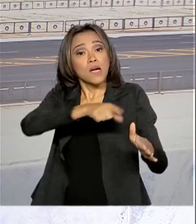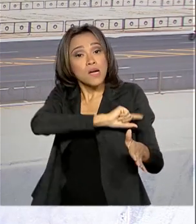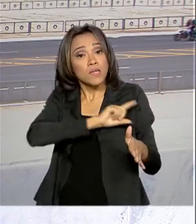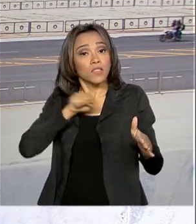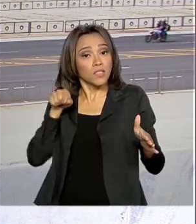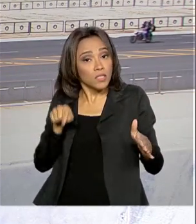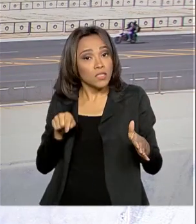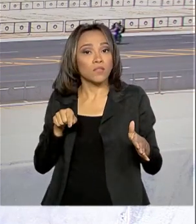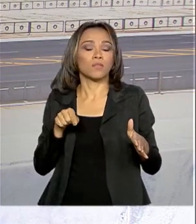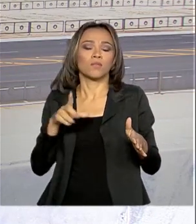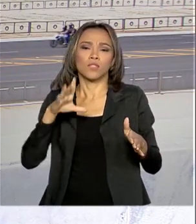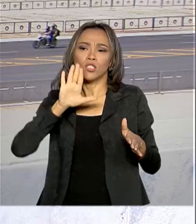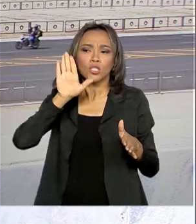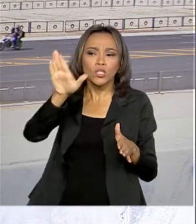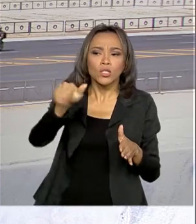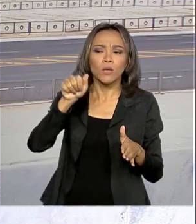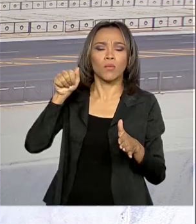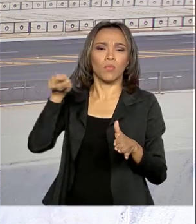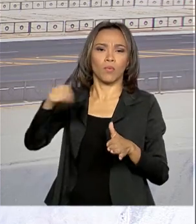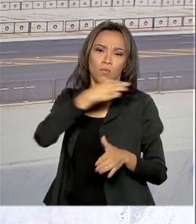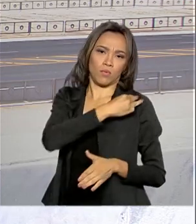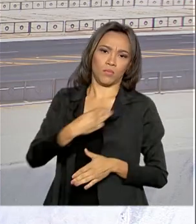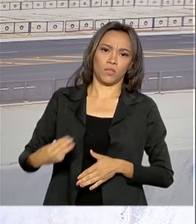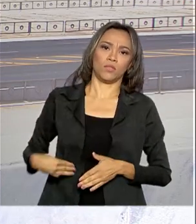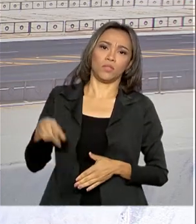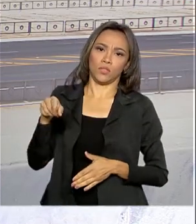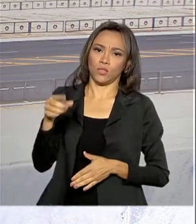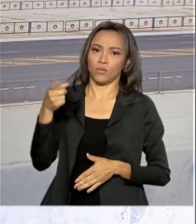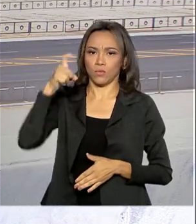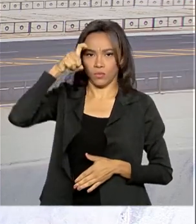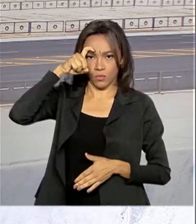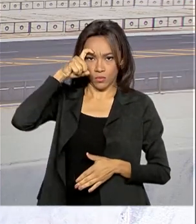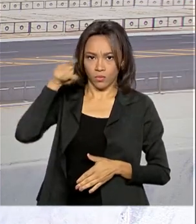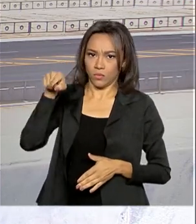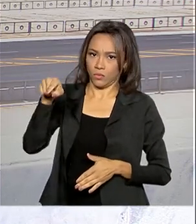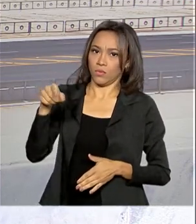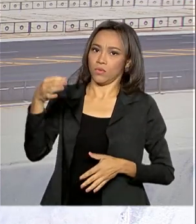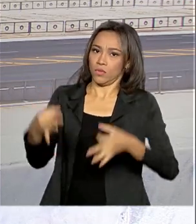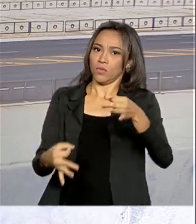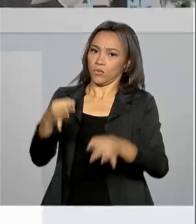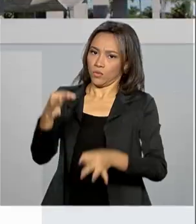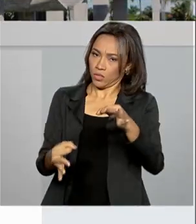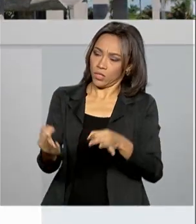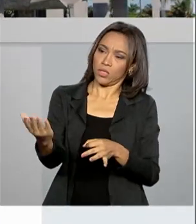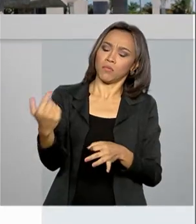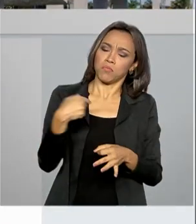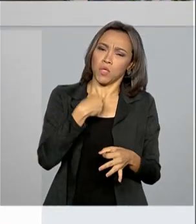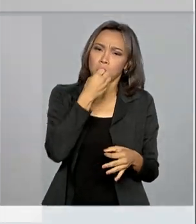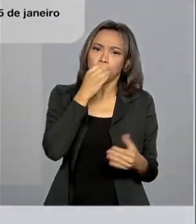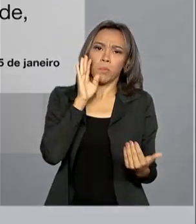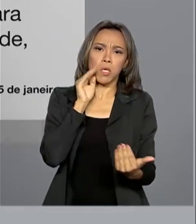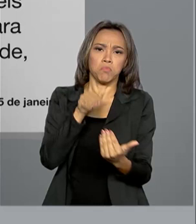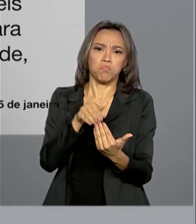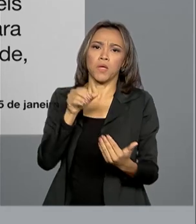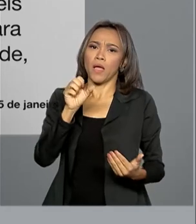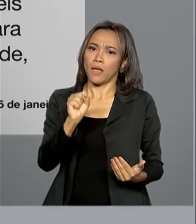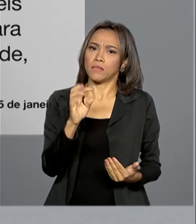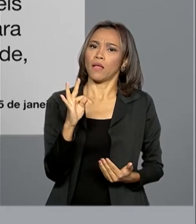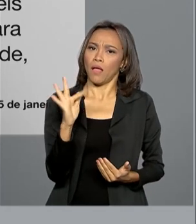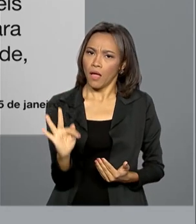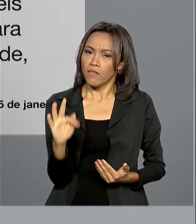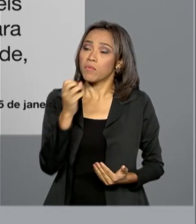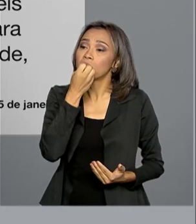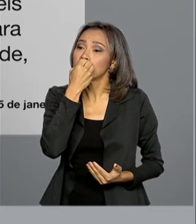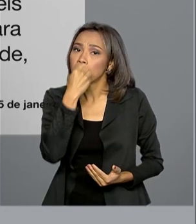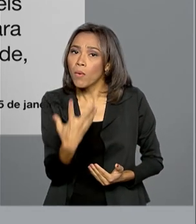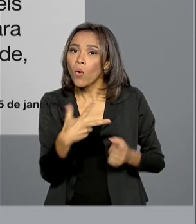com o ministro da Segurança Pública, Sérgio Moro, que pelo Twitter disse que a decisão do Supremo é positiva porque permitirá a correção